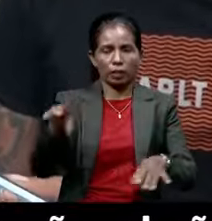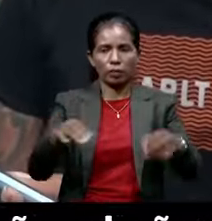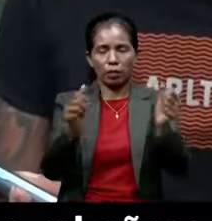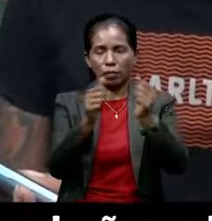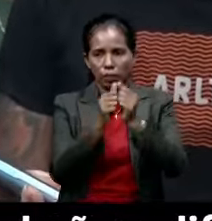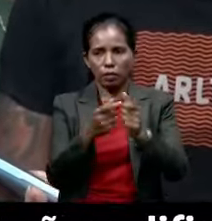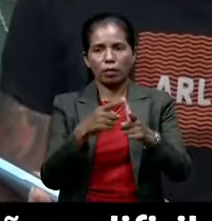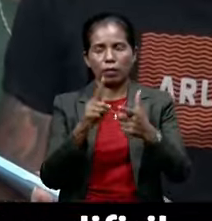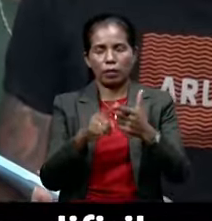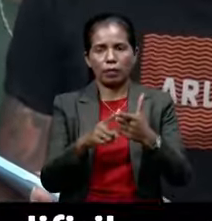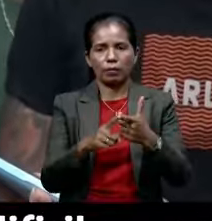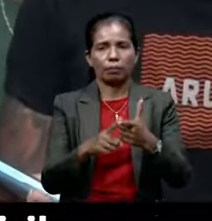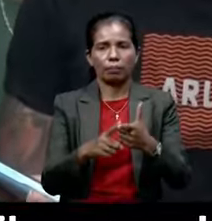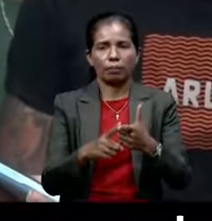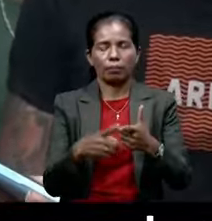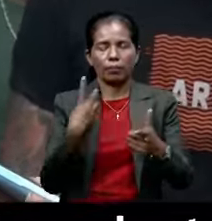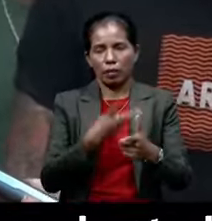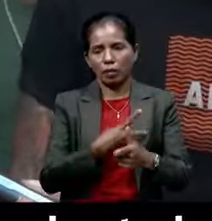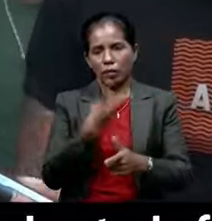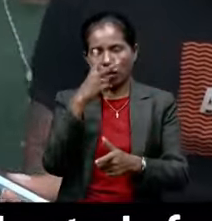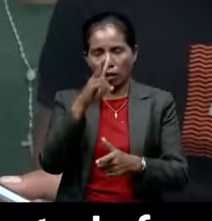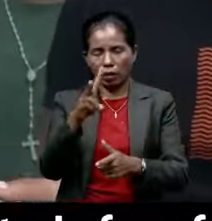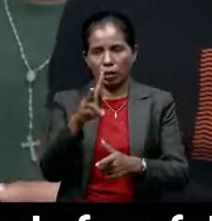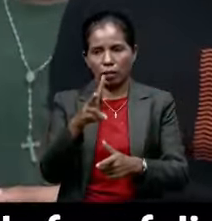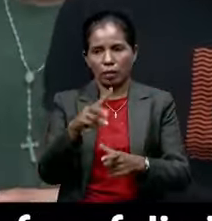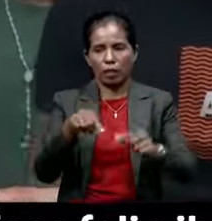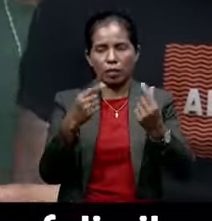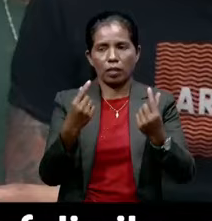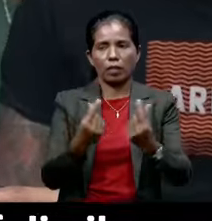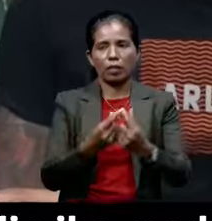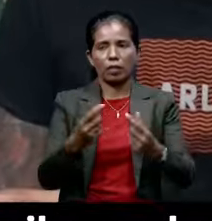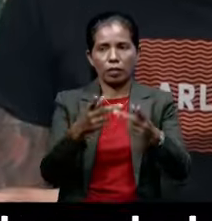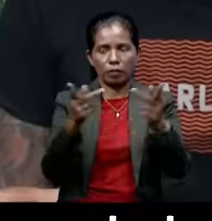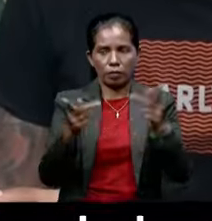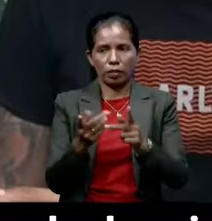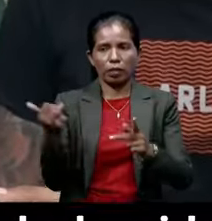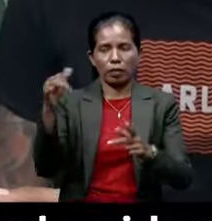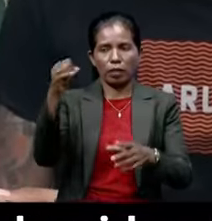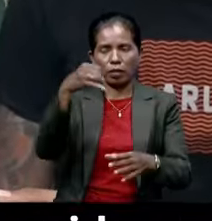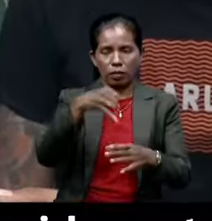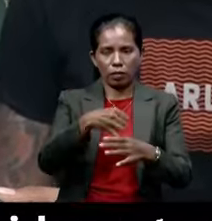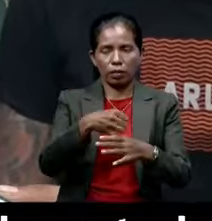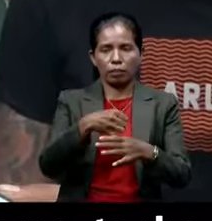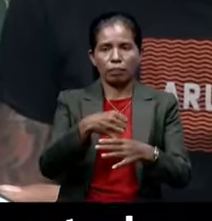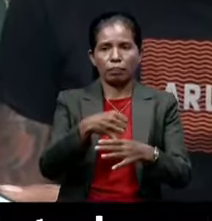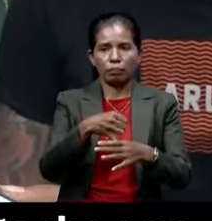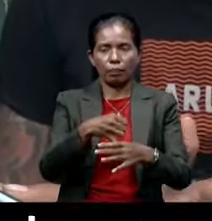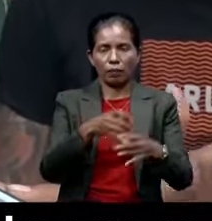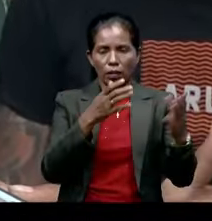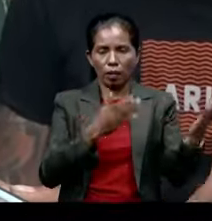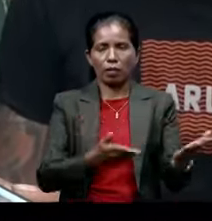Maka ita haremos agrupamento da Fatin Sirene, incluímos lori